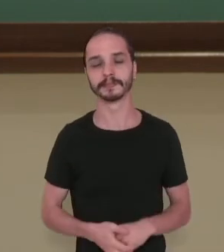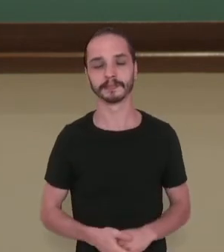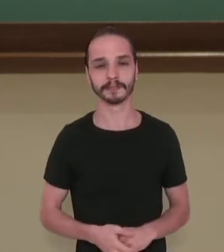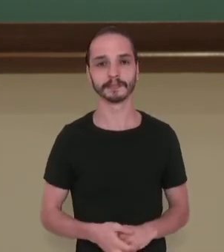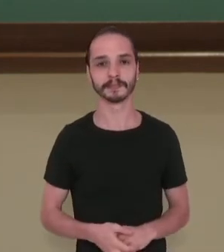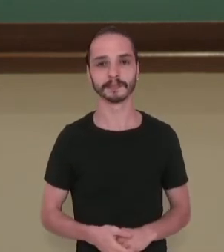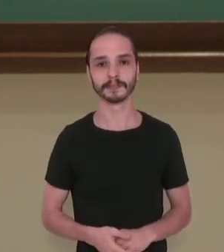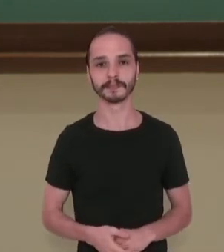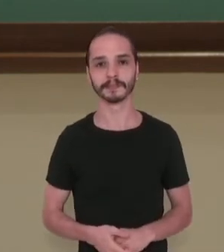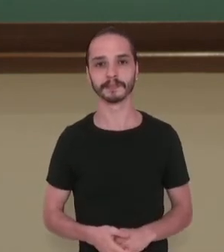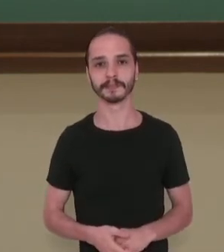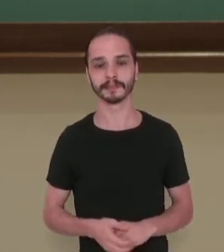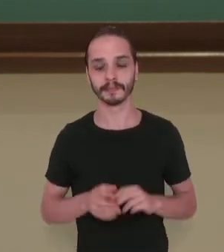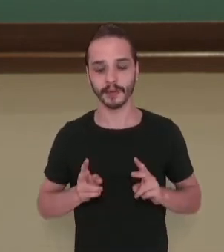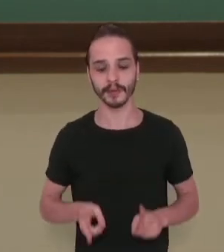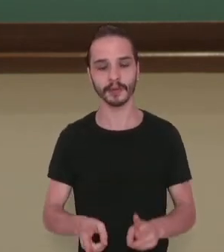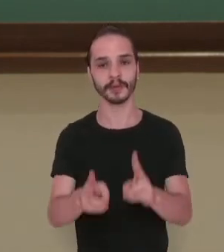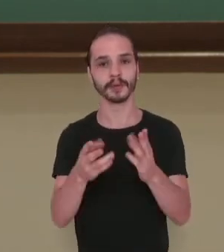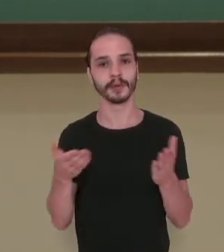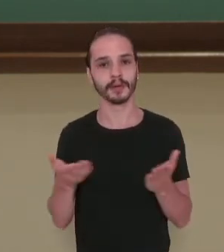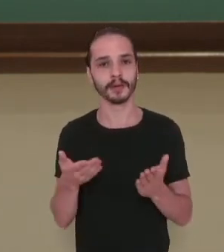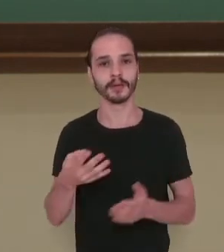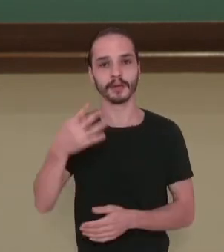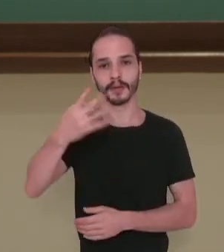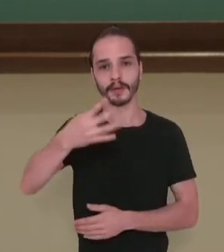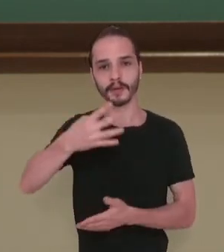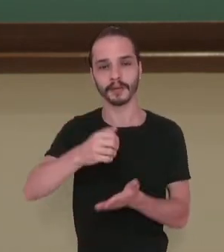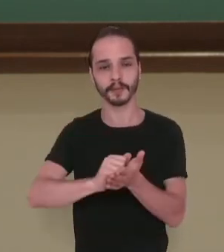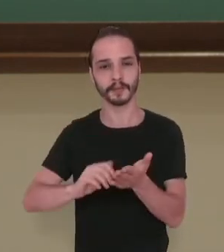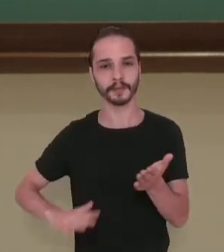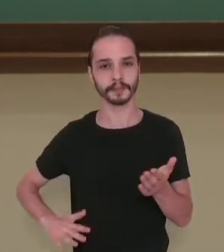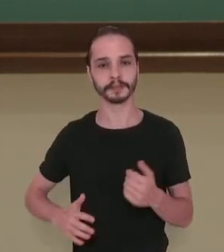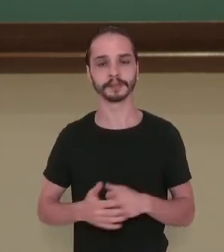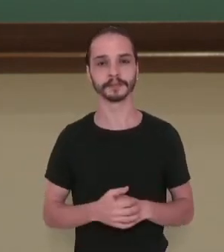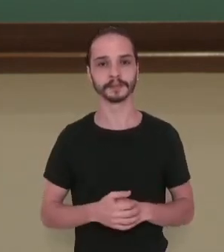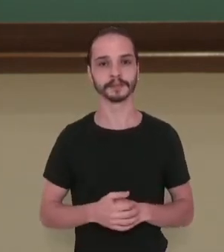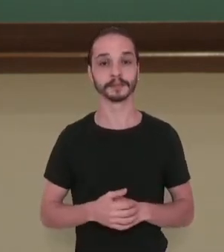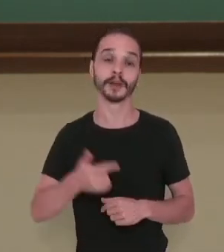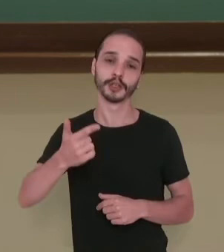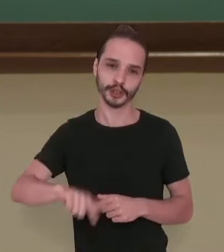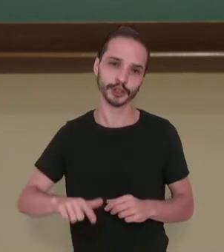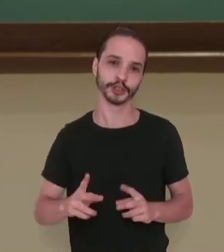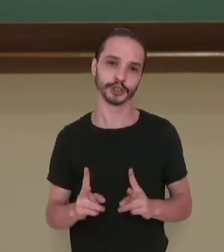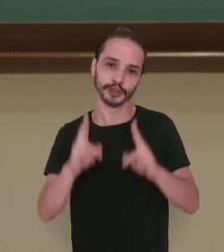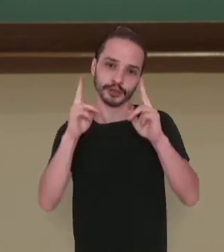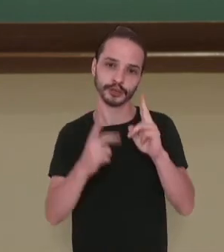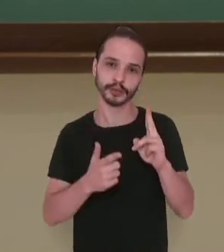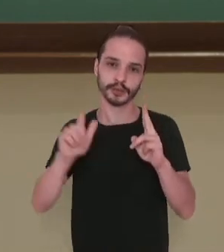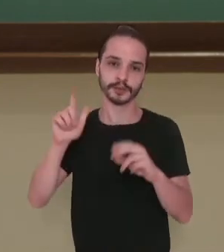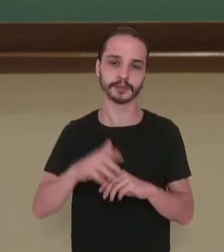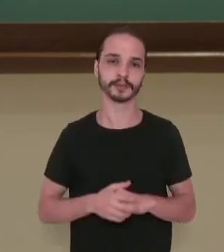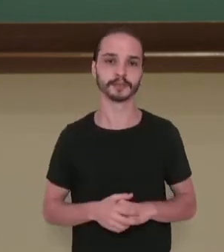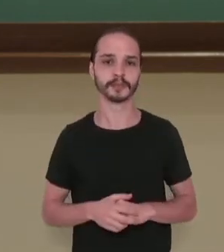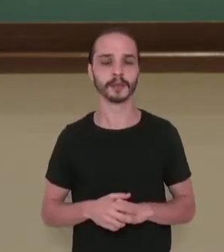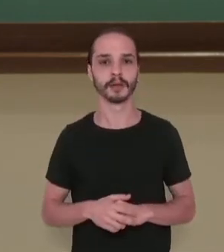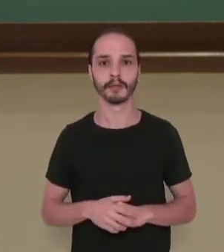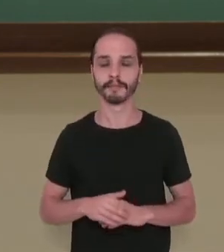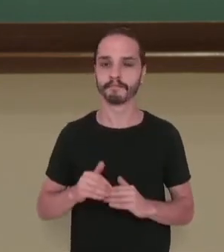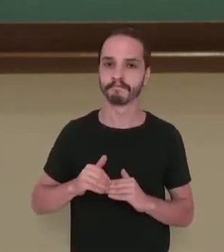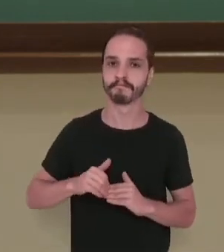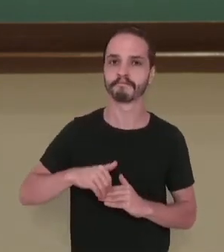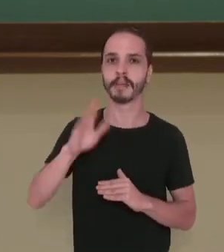certo? Continuando aqui, vamos para a nossa quarta atividade. Mais um fragmento, né? A gente trouxe aqui, é cada vez mais